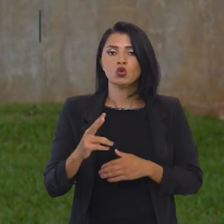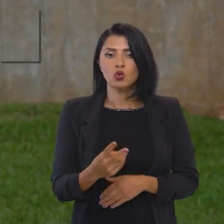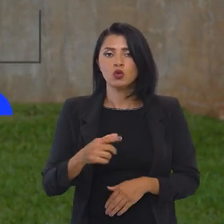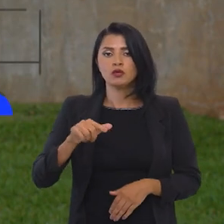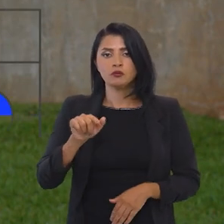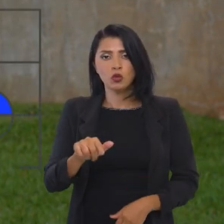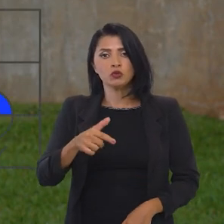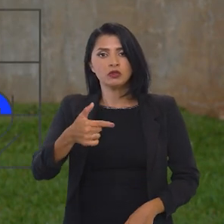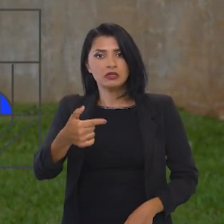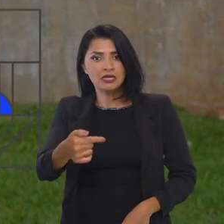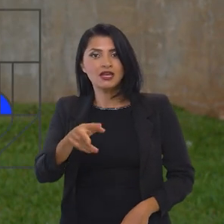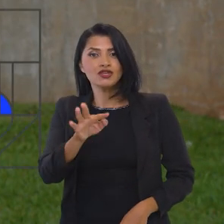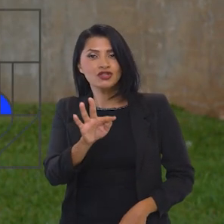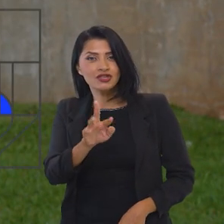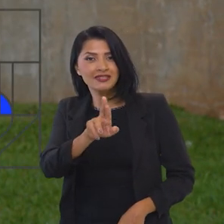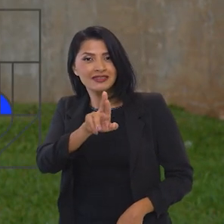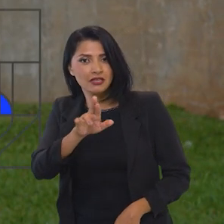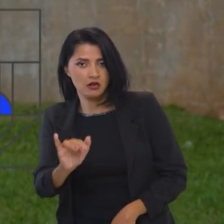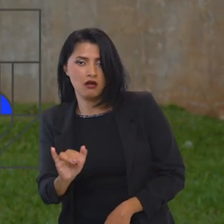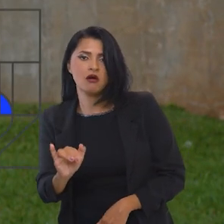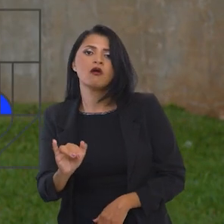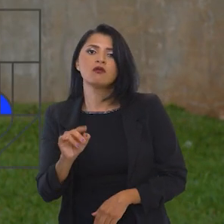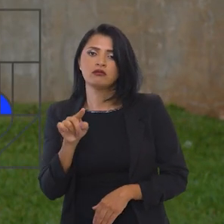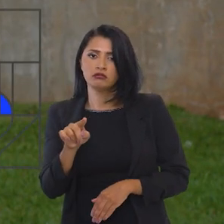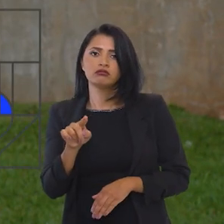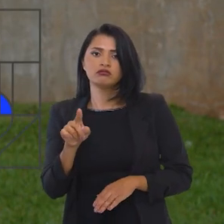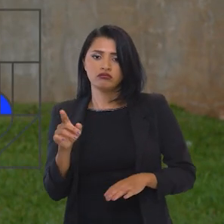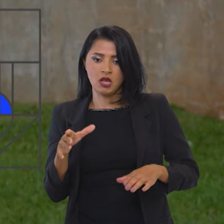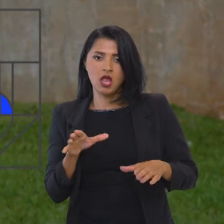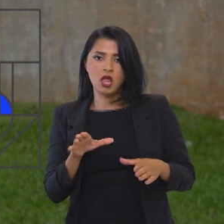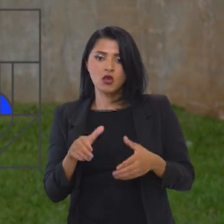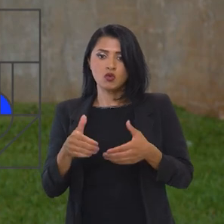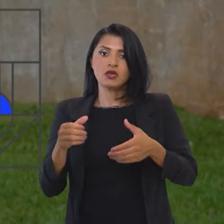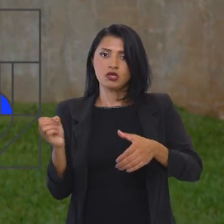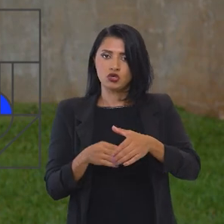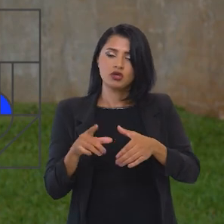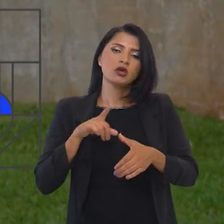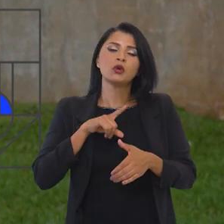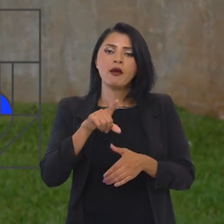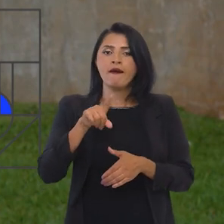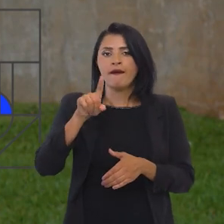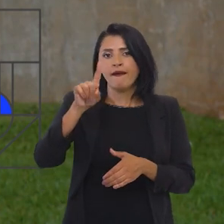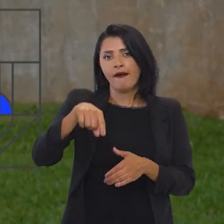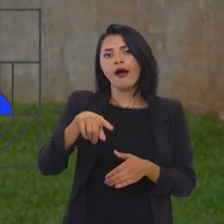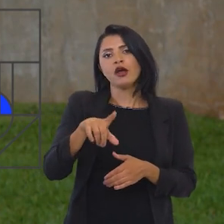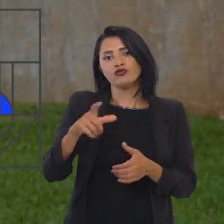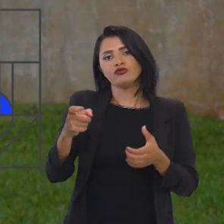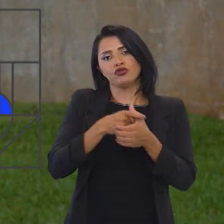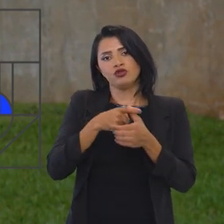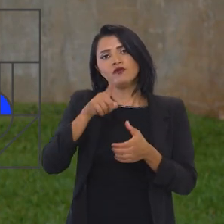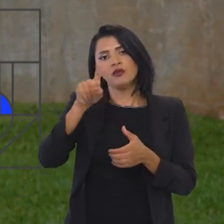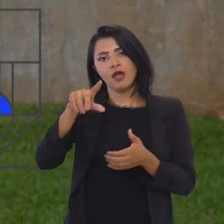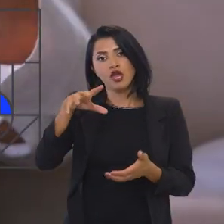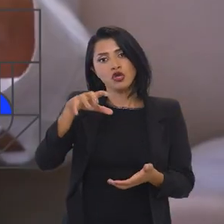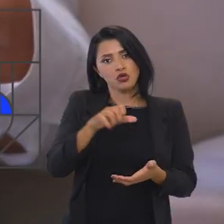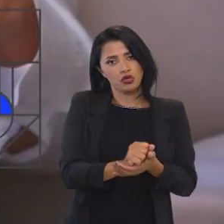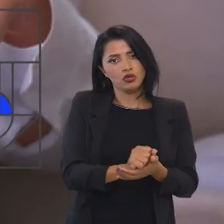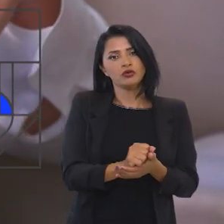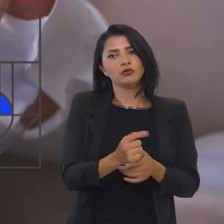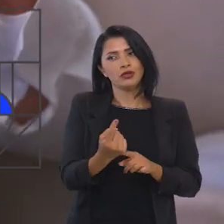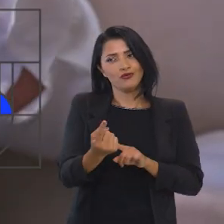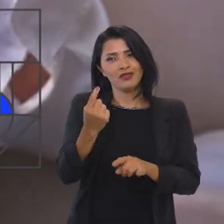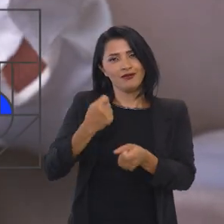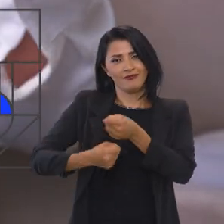2,7 trilhões. Esse estoque, ele é um estoque, como eu disse para você, a dívida ativa é um registro, então a gente tem créditos